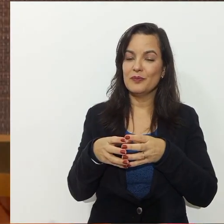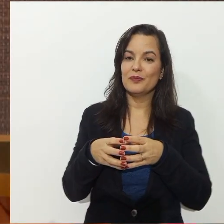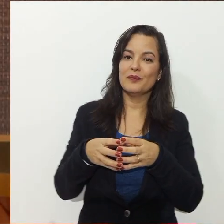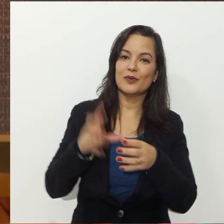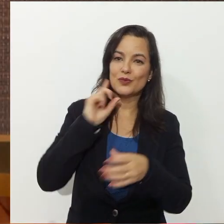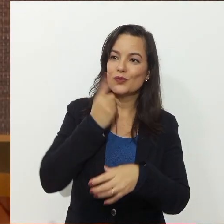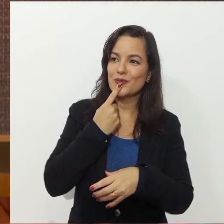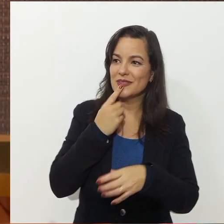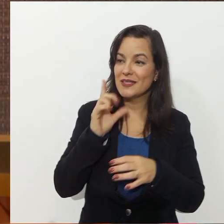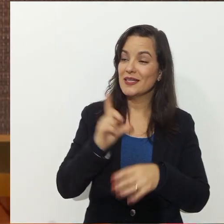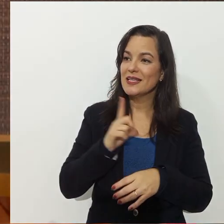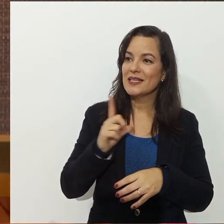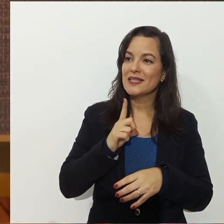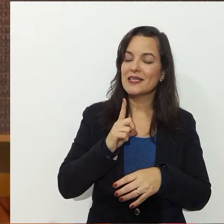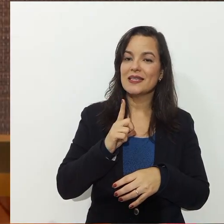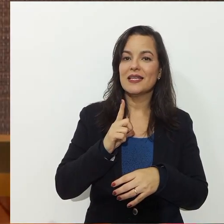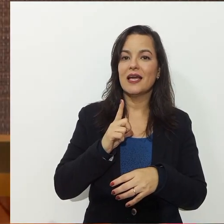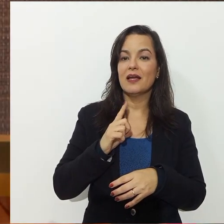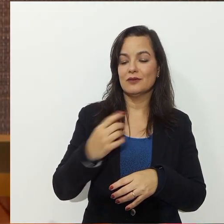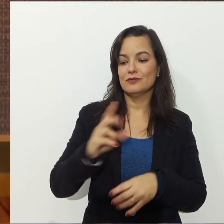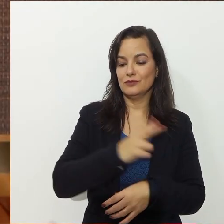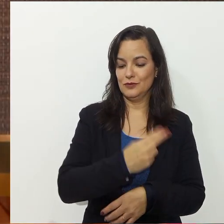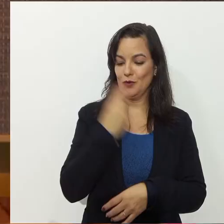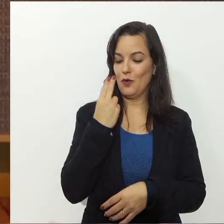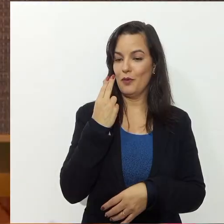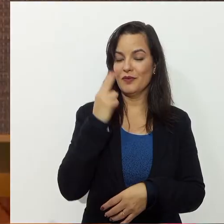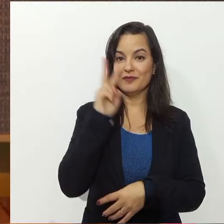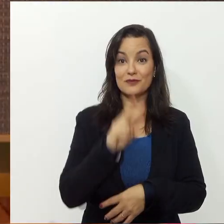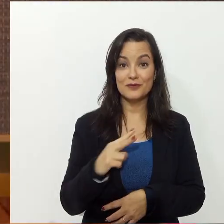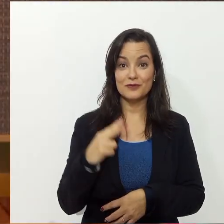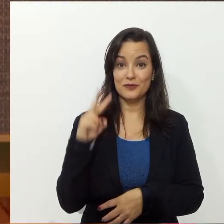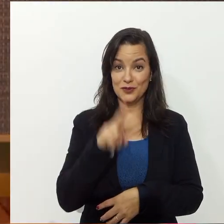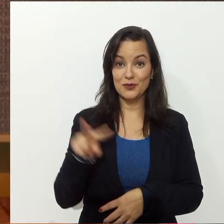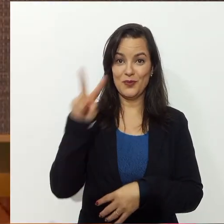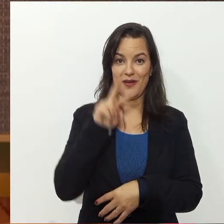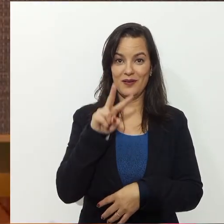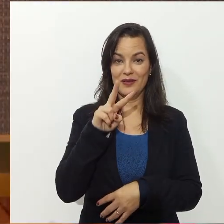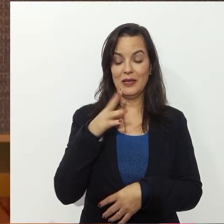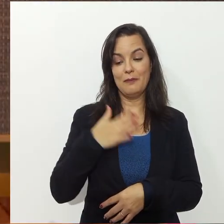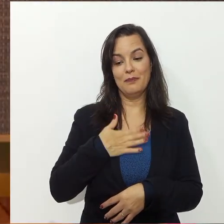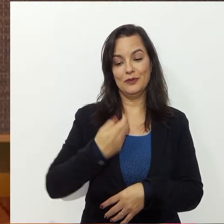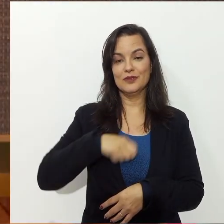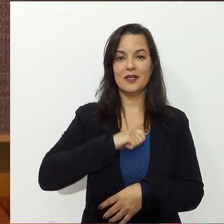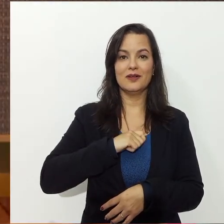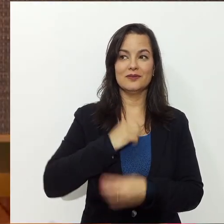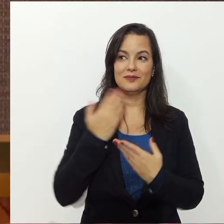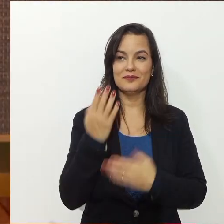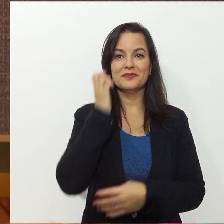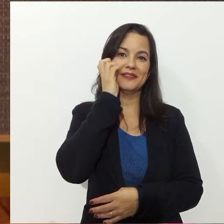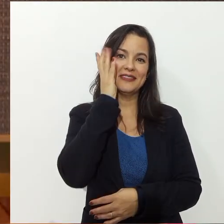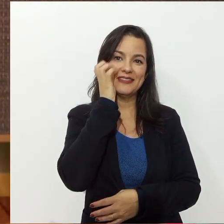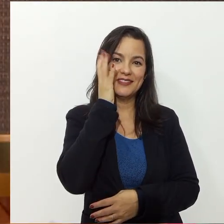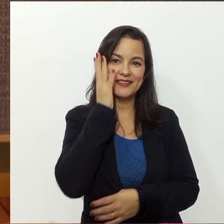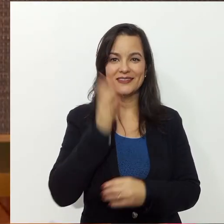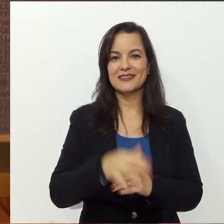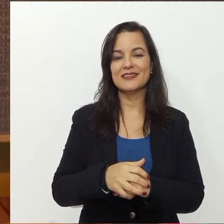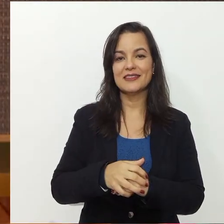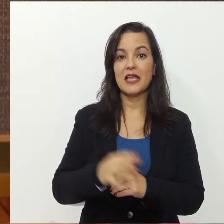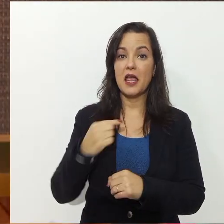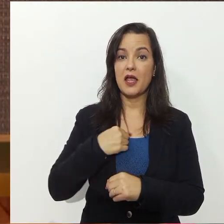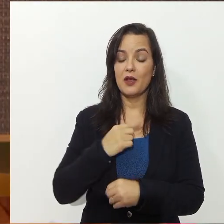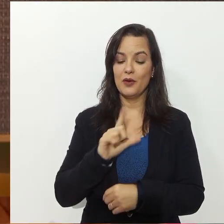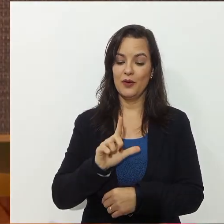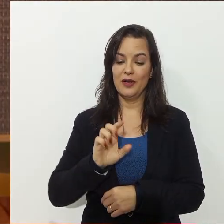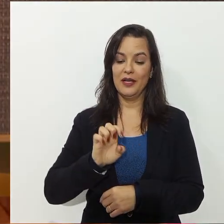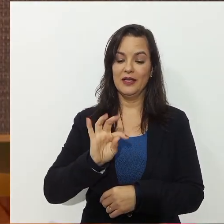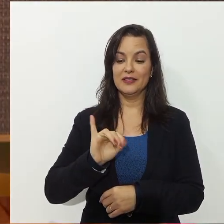nome visual, né? Na língua de sinais. Por exemplo, o meu sinal é assim. Esse é o sinal de Letícia. Eu, Letícia